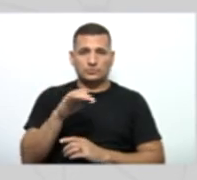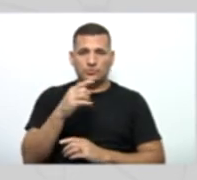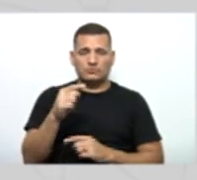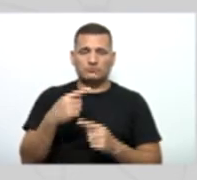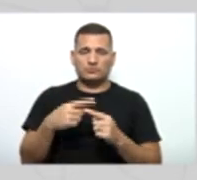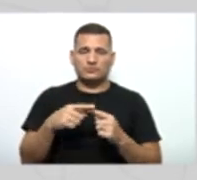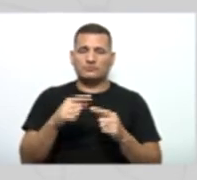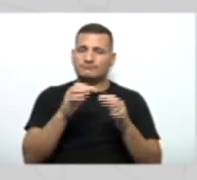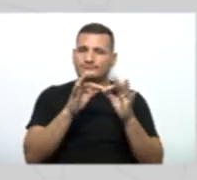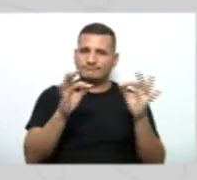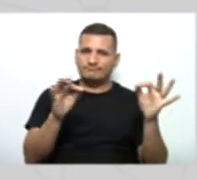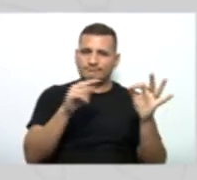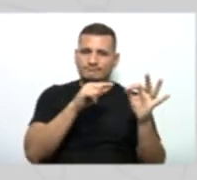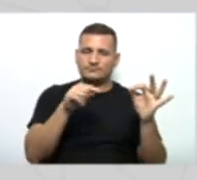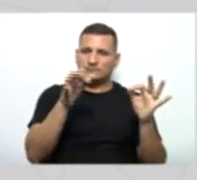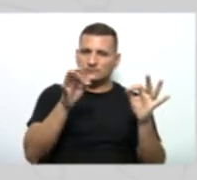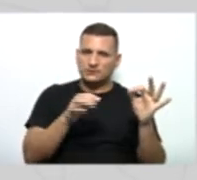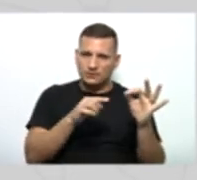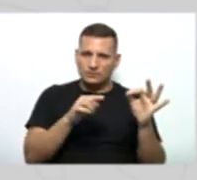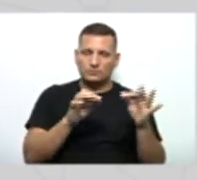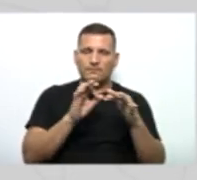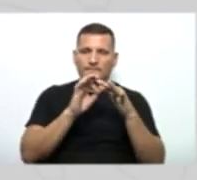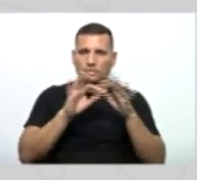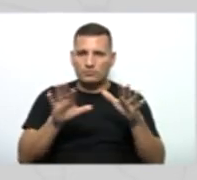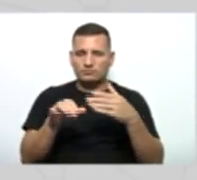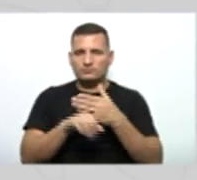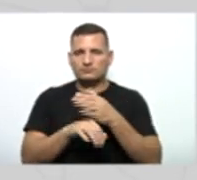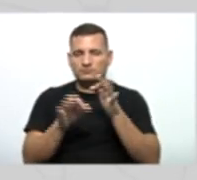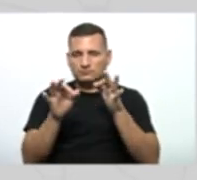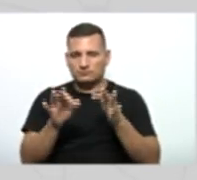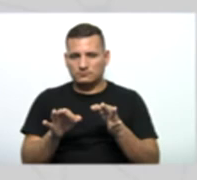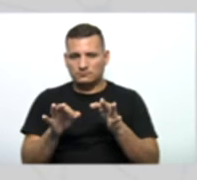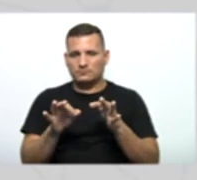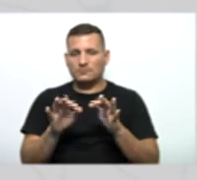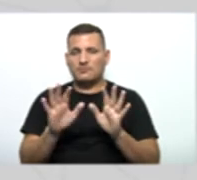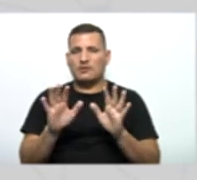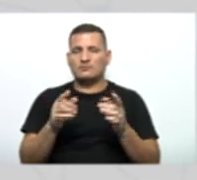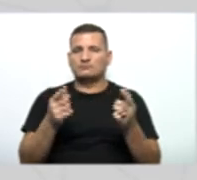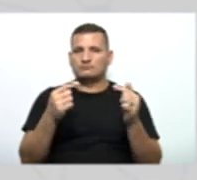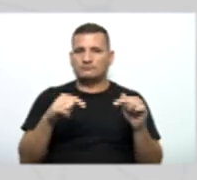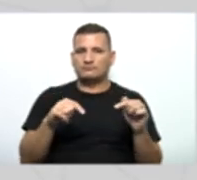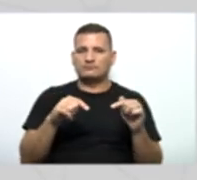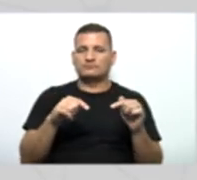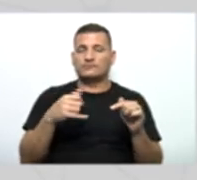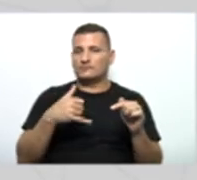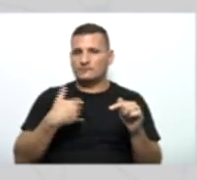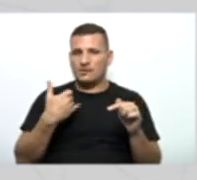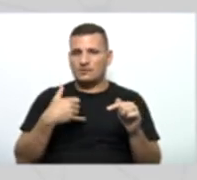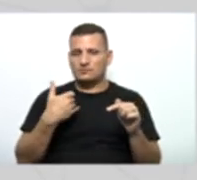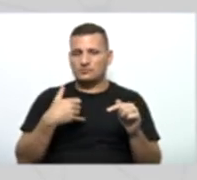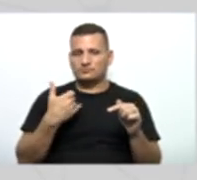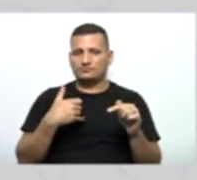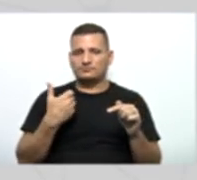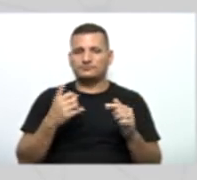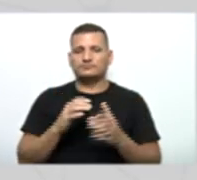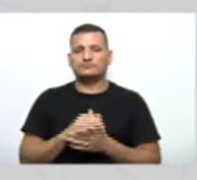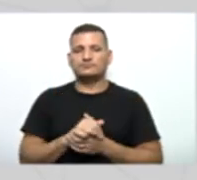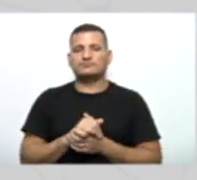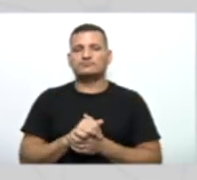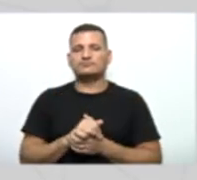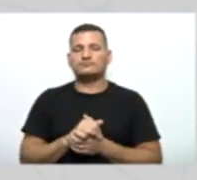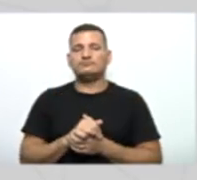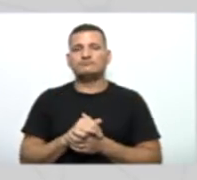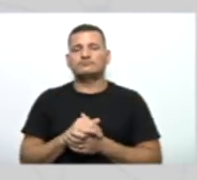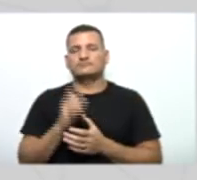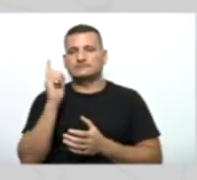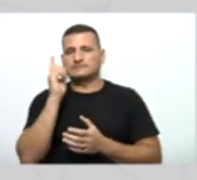acessar um atributo do tipo público, então ele vai mostrar o João na tela. Só que quando ele passar para a próxima linha do código, ele vai apresentar